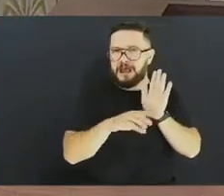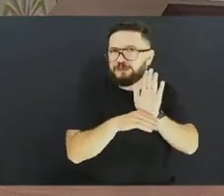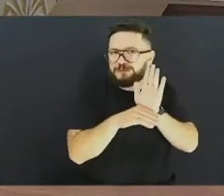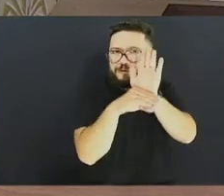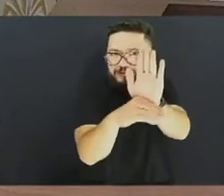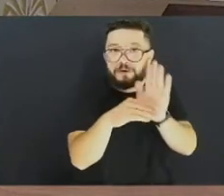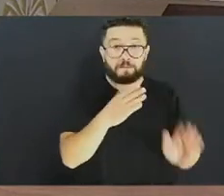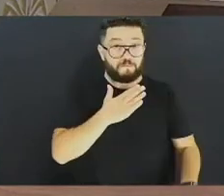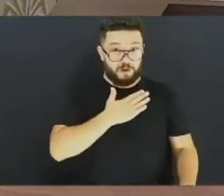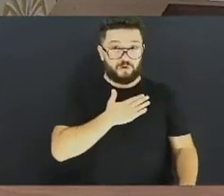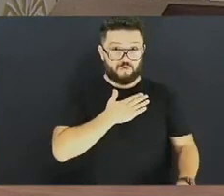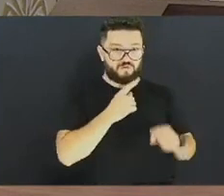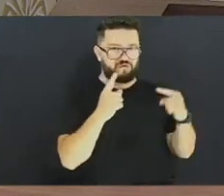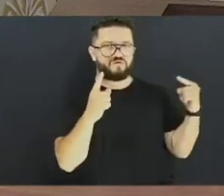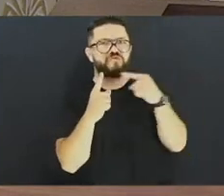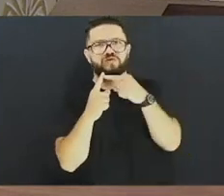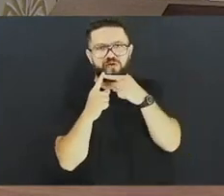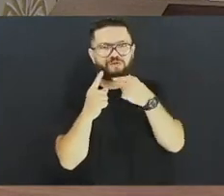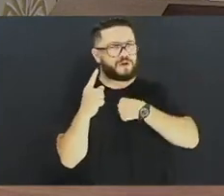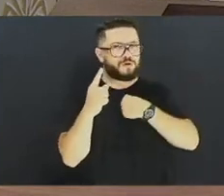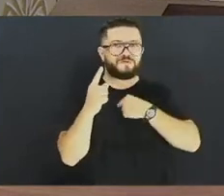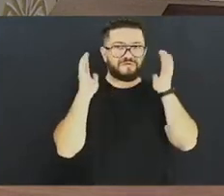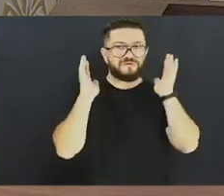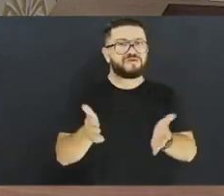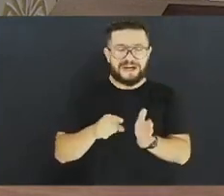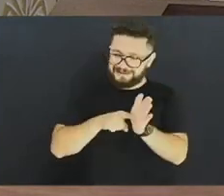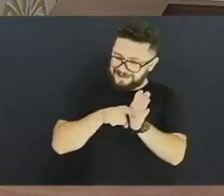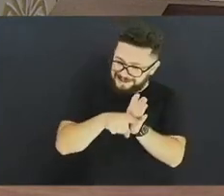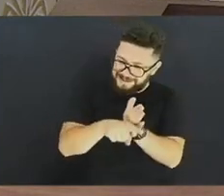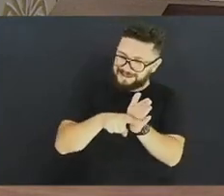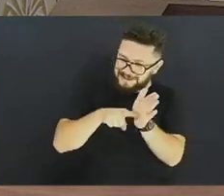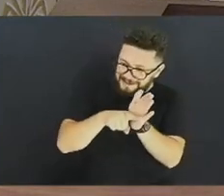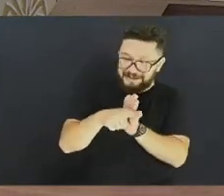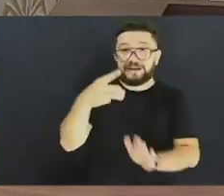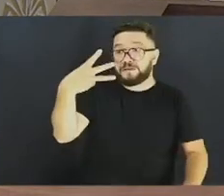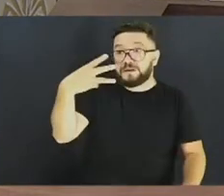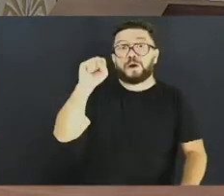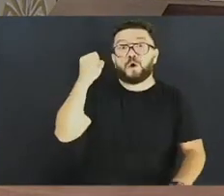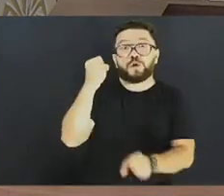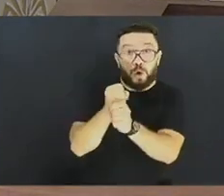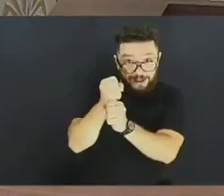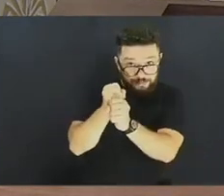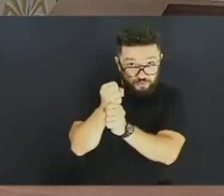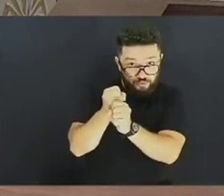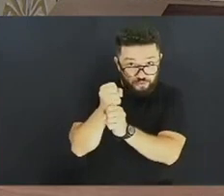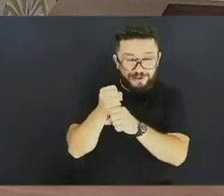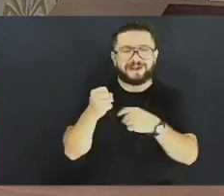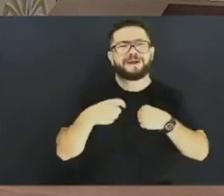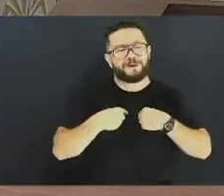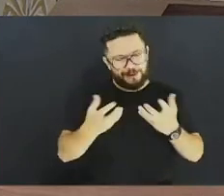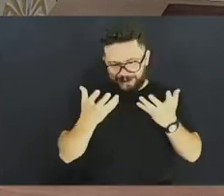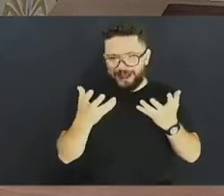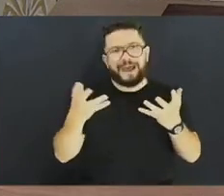que persigo há 38 anos, é salvar a Araucária. Vocês